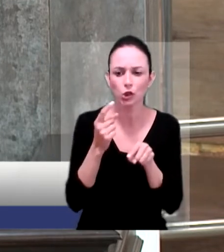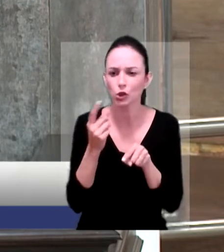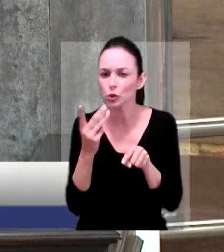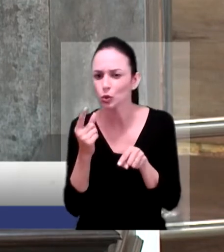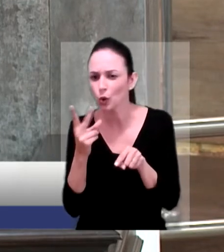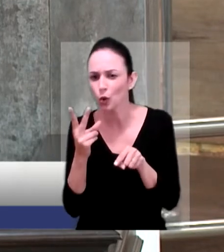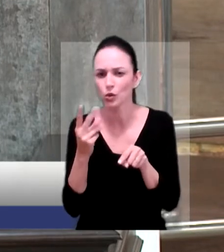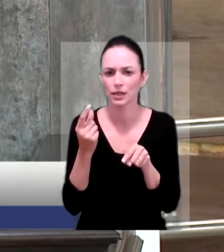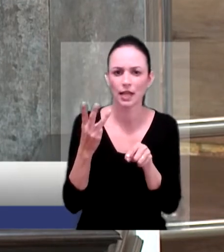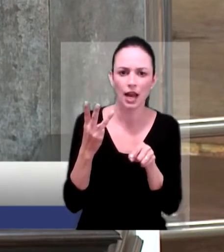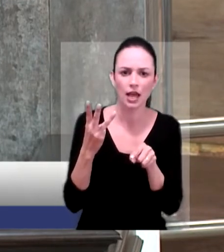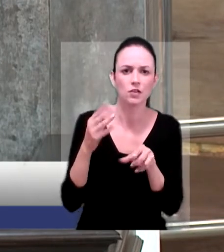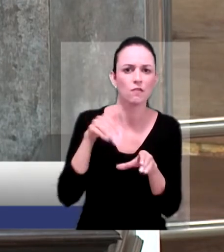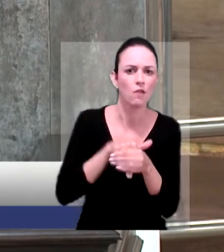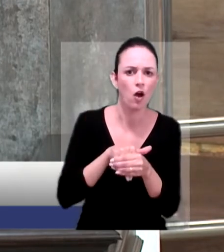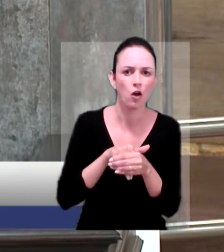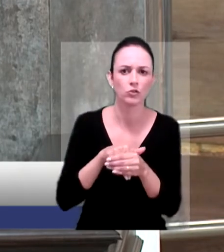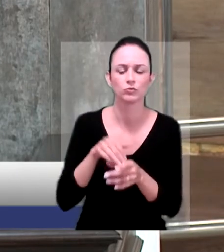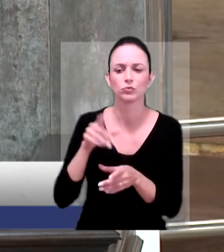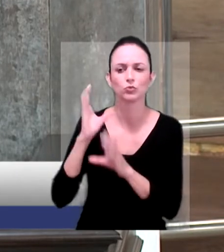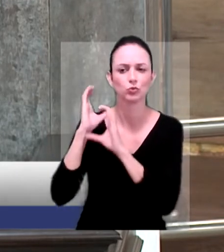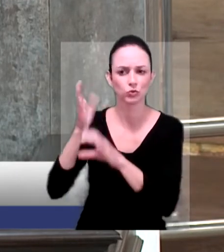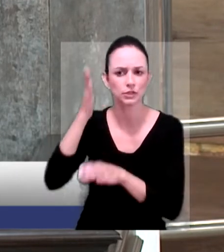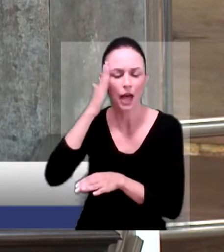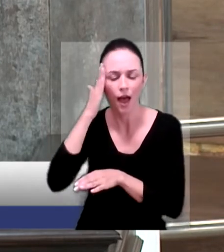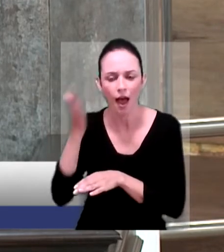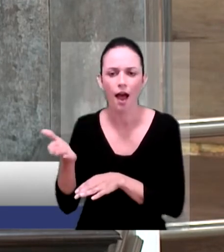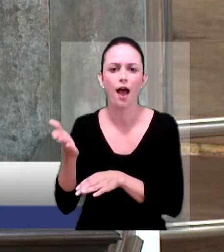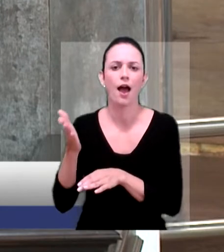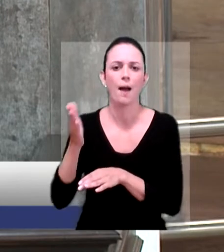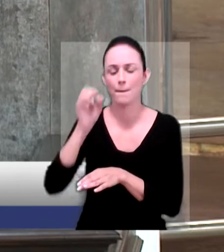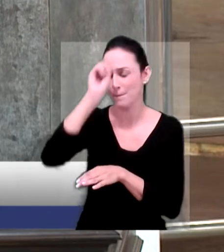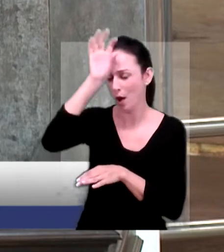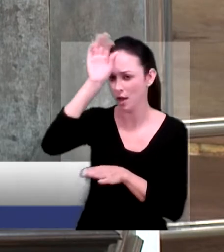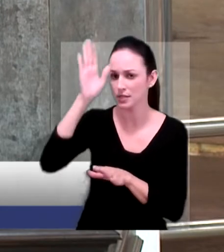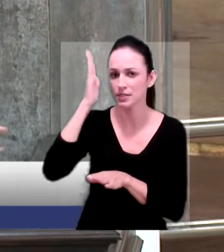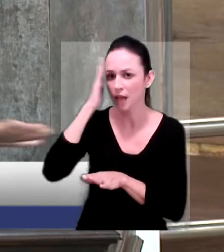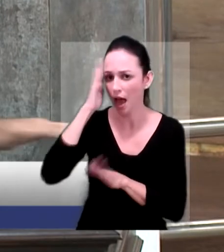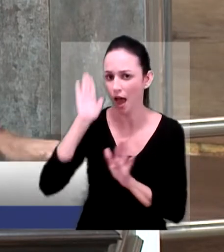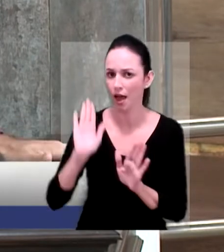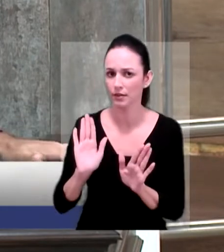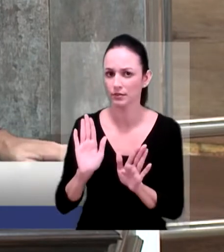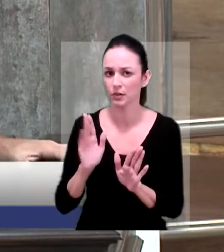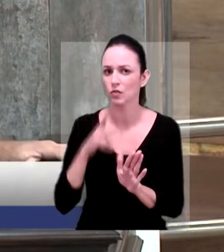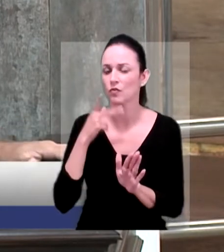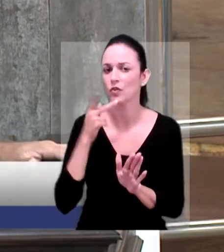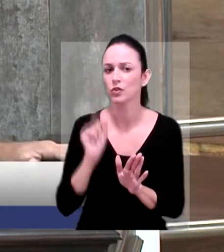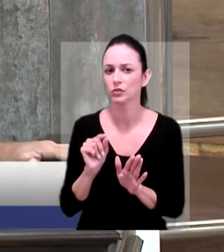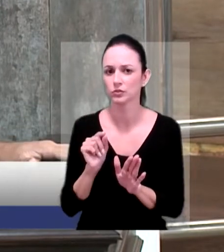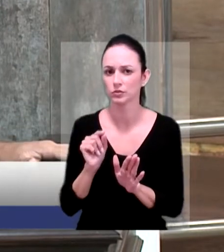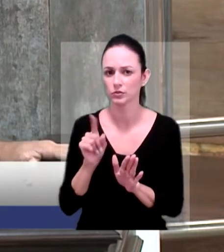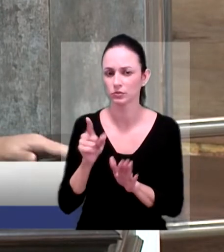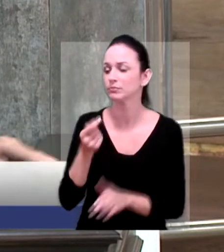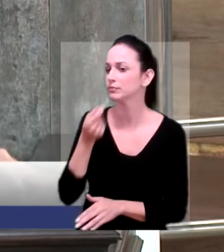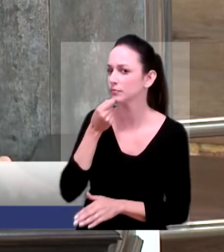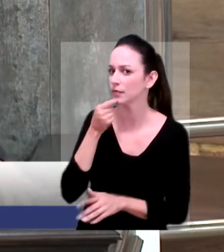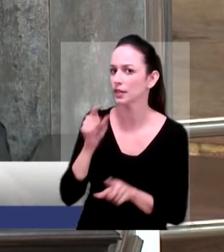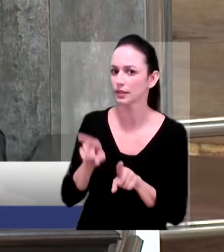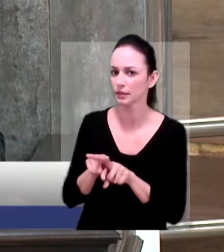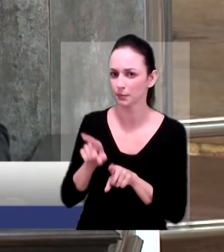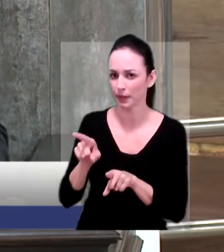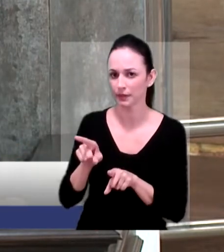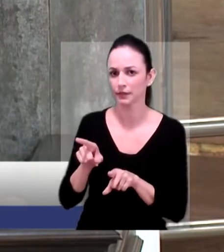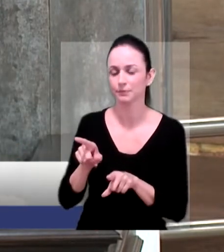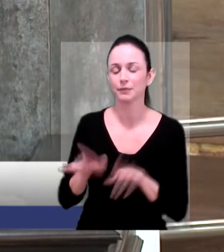aqui, está, sabe muito bem do que eu estou falando. Mauro Moletti sabe muito bem do que eu estou falando. Chupeta, na maioria das vezes. Então,